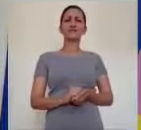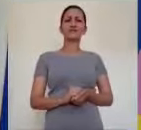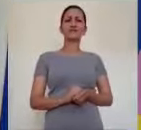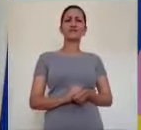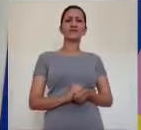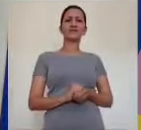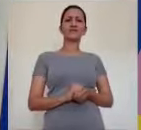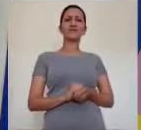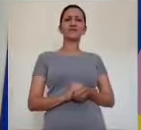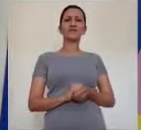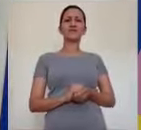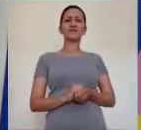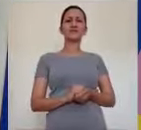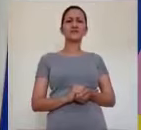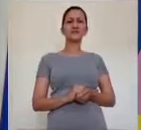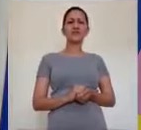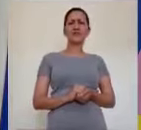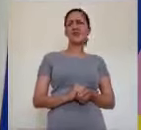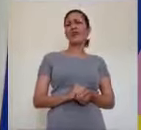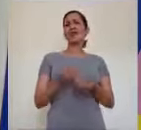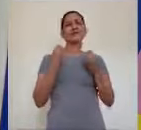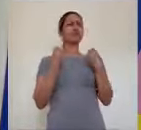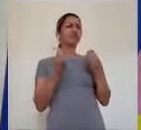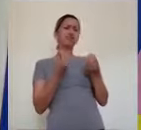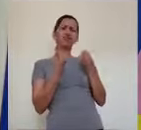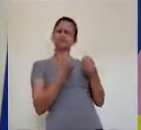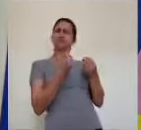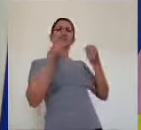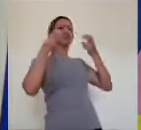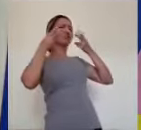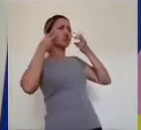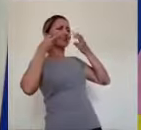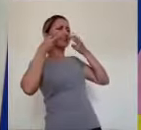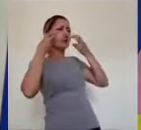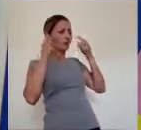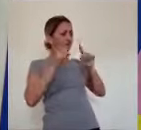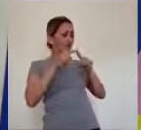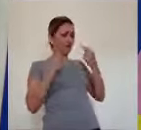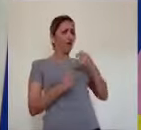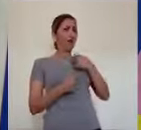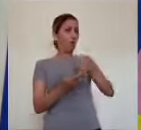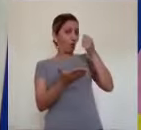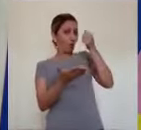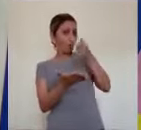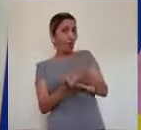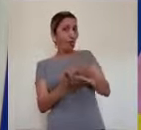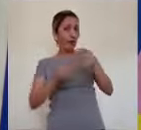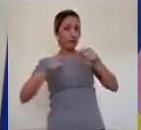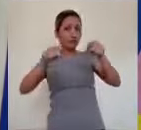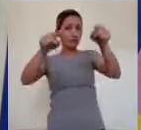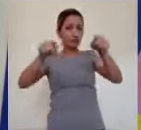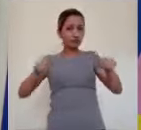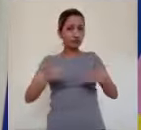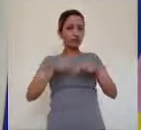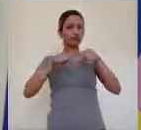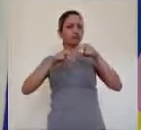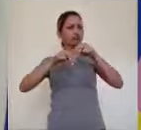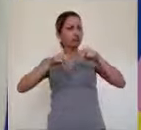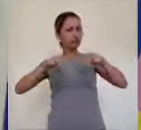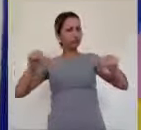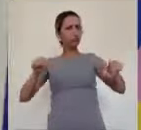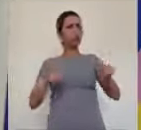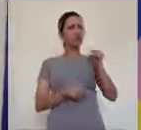e eu tomo muito dona raposa mas eu comprei esse tempo e